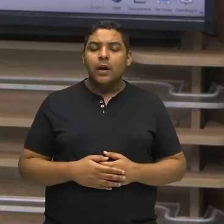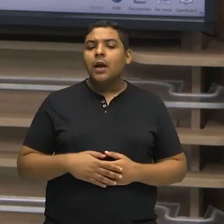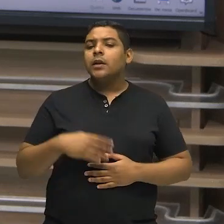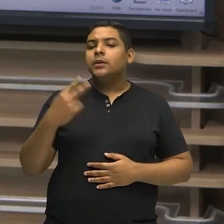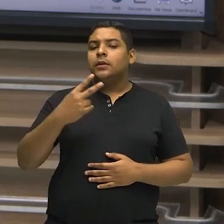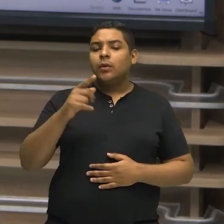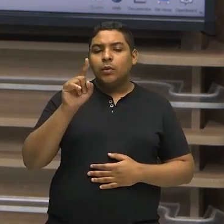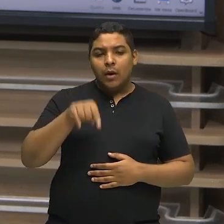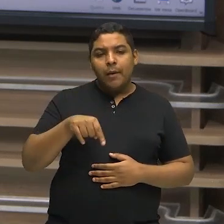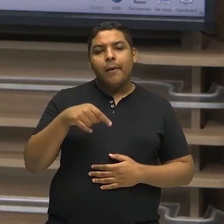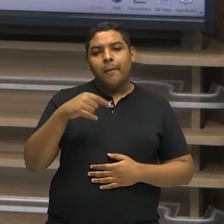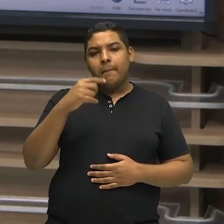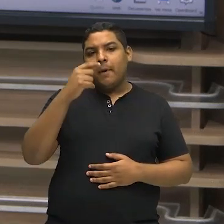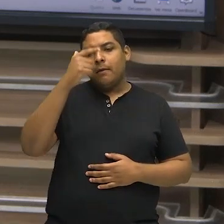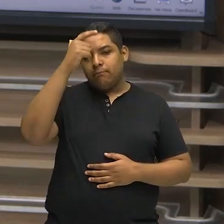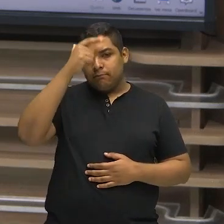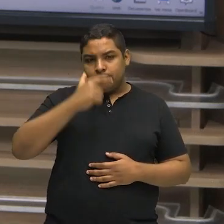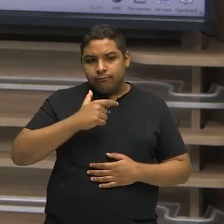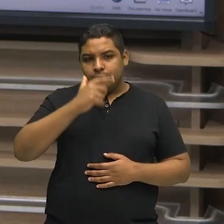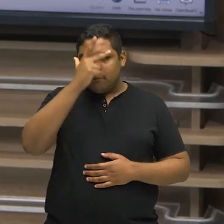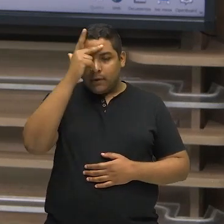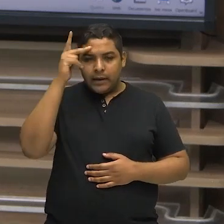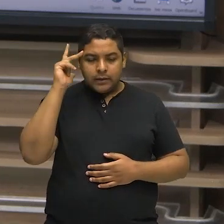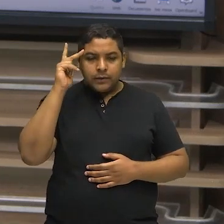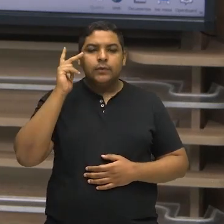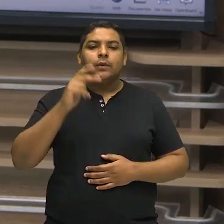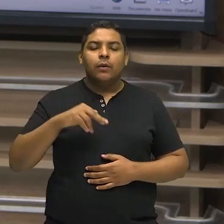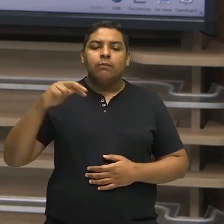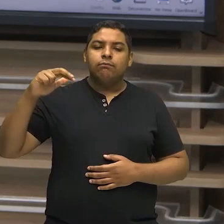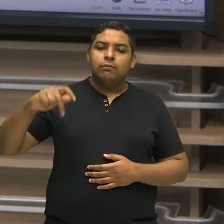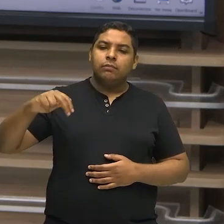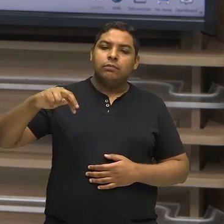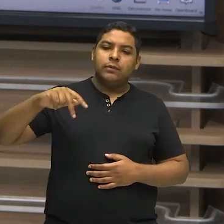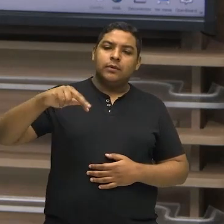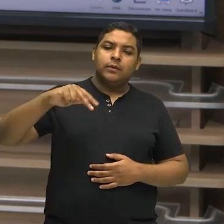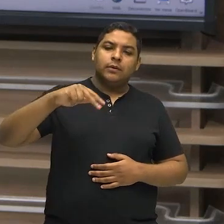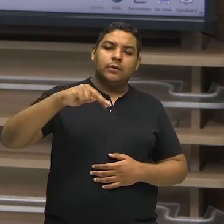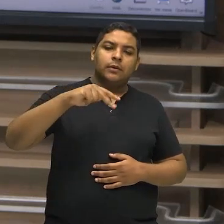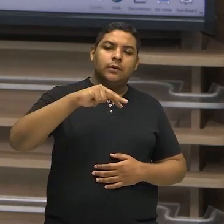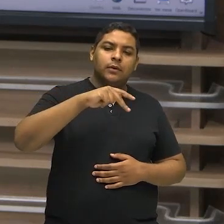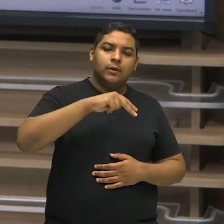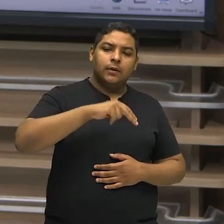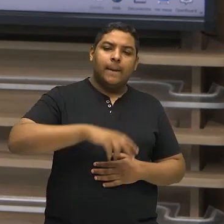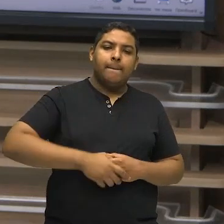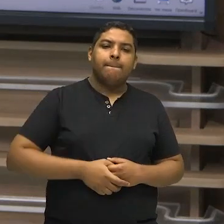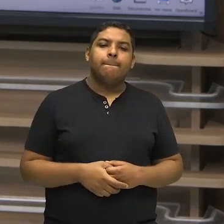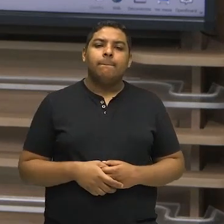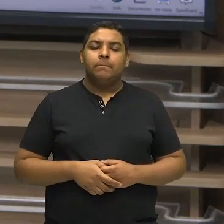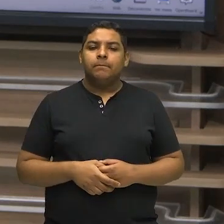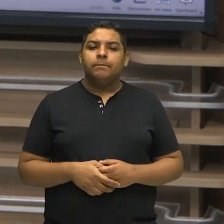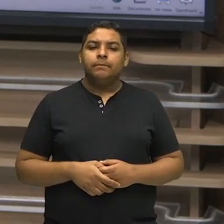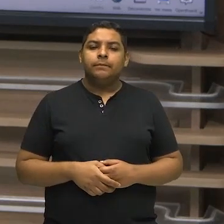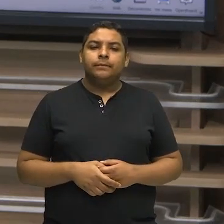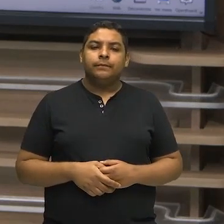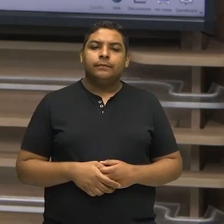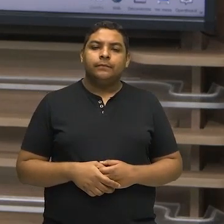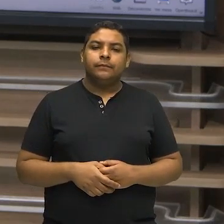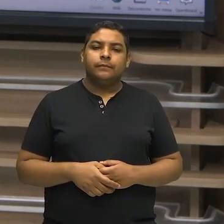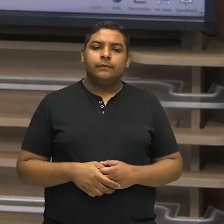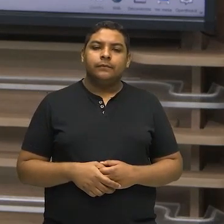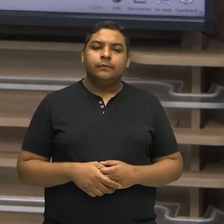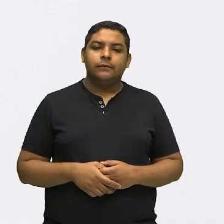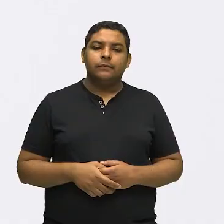bem, uma pessoa caminhando, não é isso? Porque a segunda seria o quê? Seria